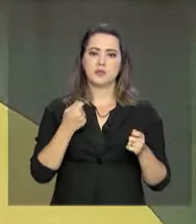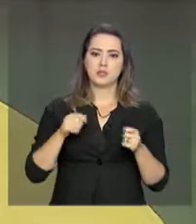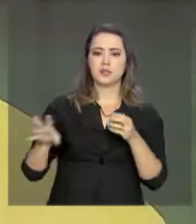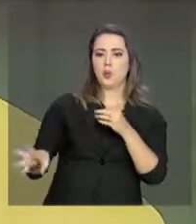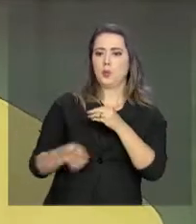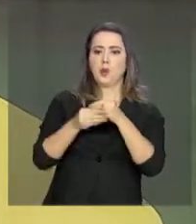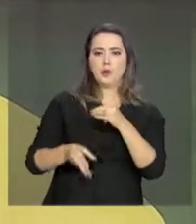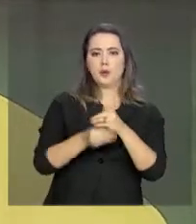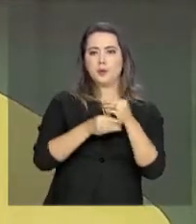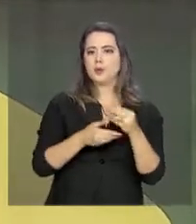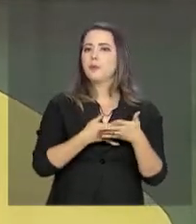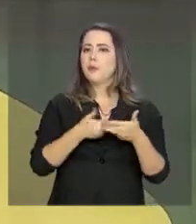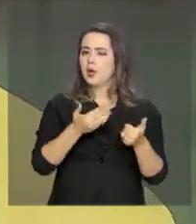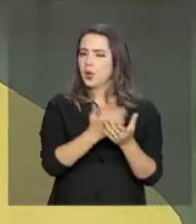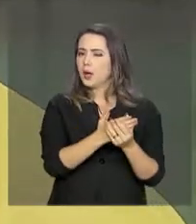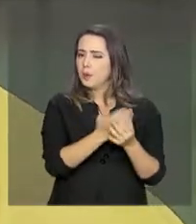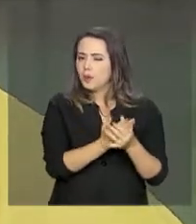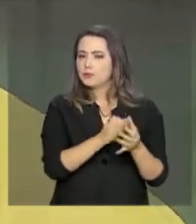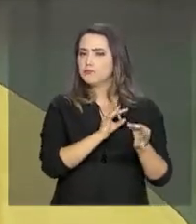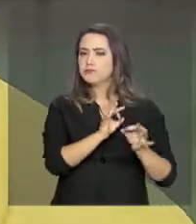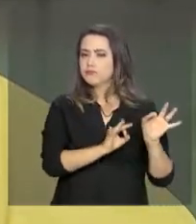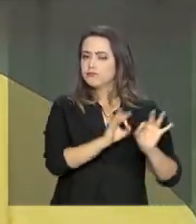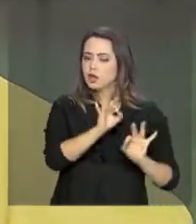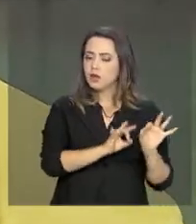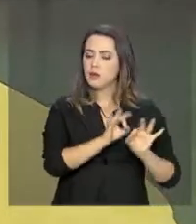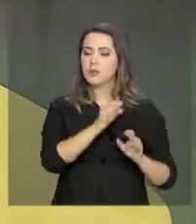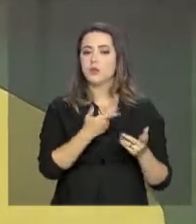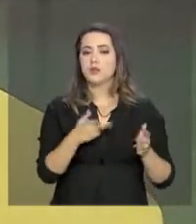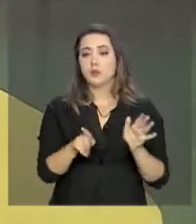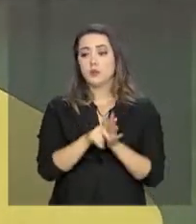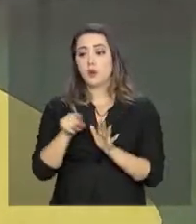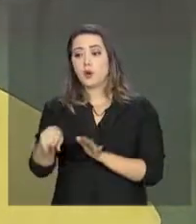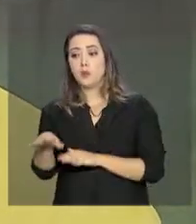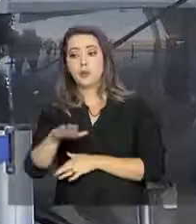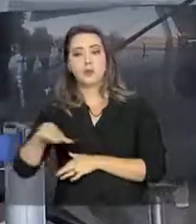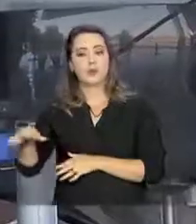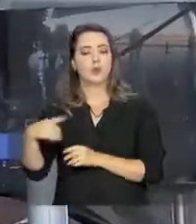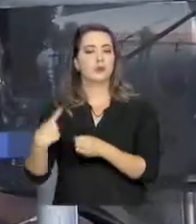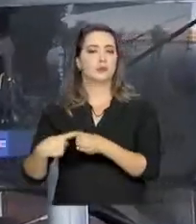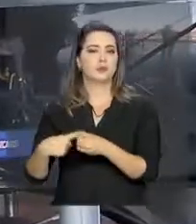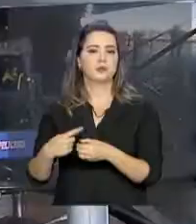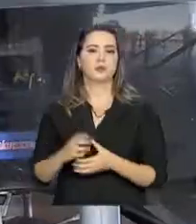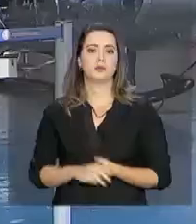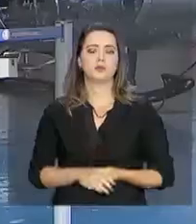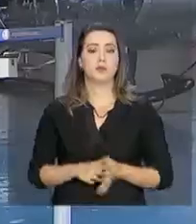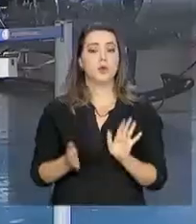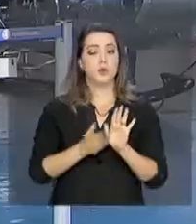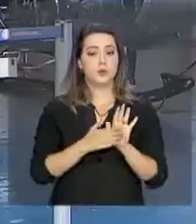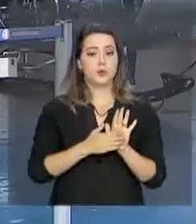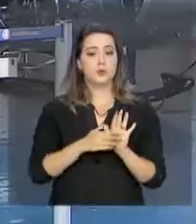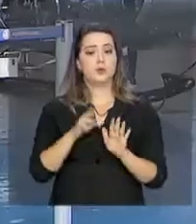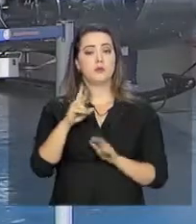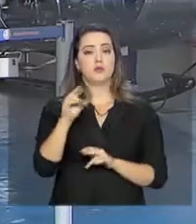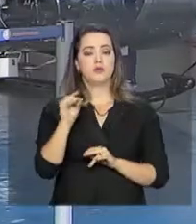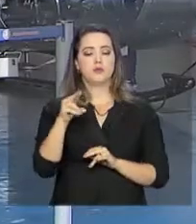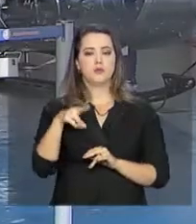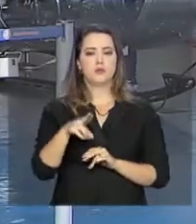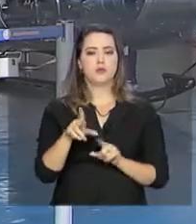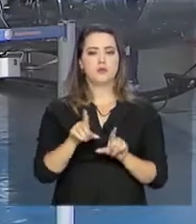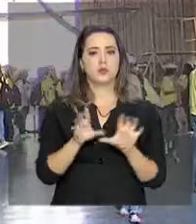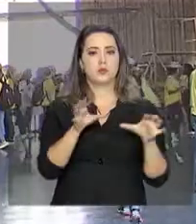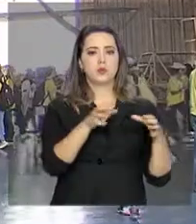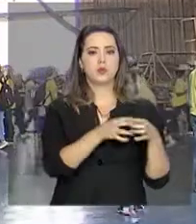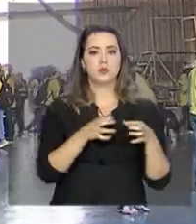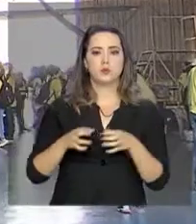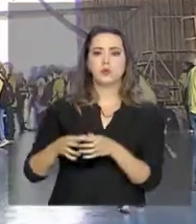acrescentar naquela proposta inicial próprias da comunidade. Como as propostas, os rondonistas se dividem em